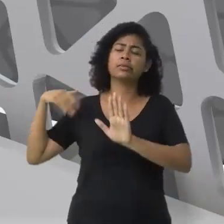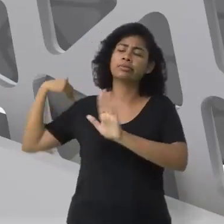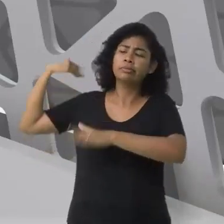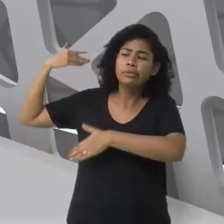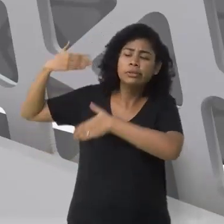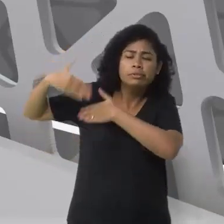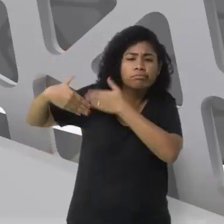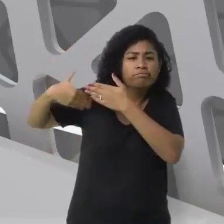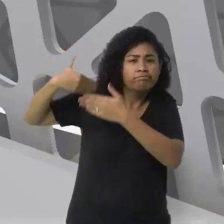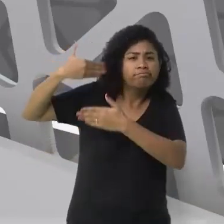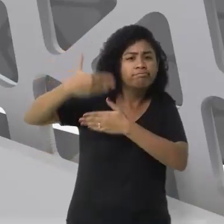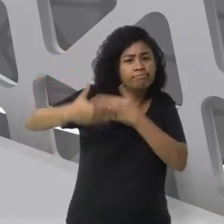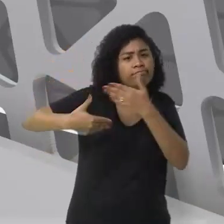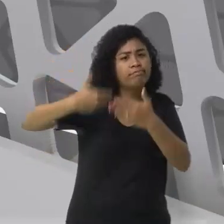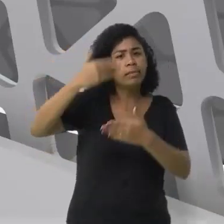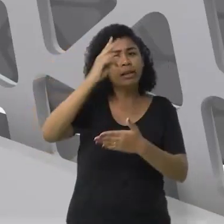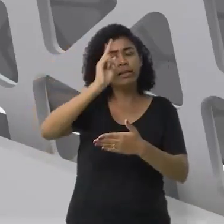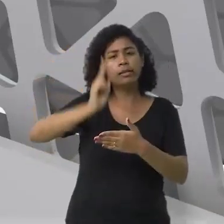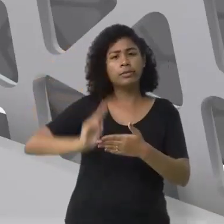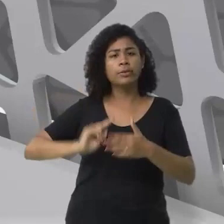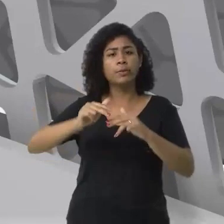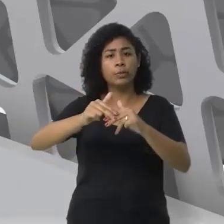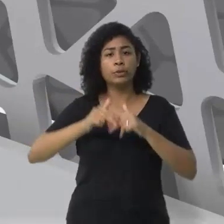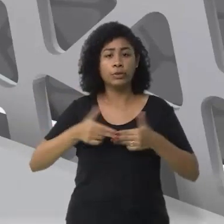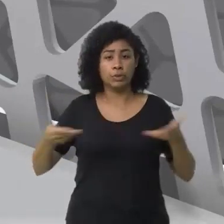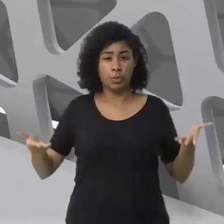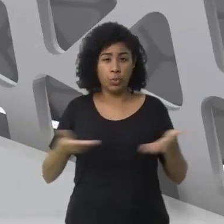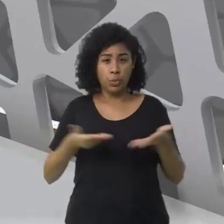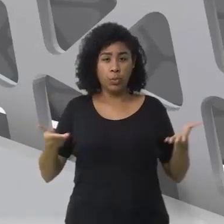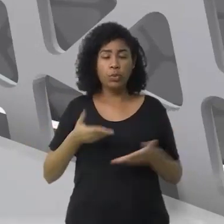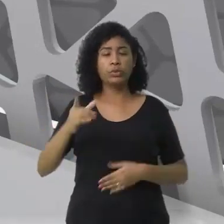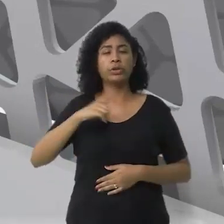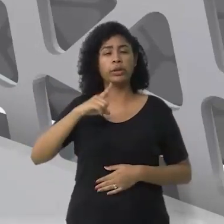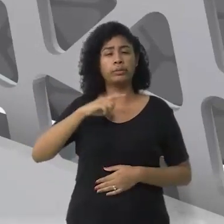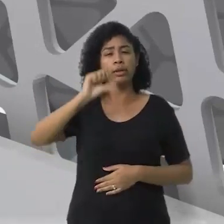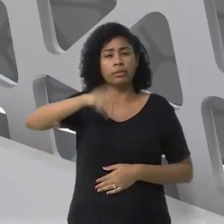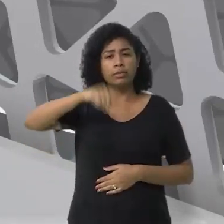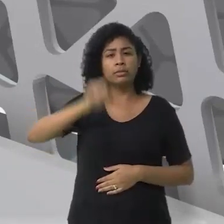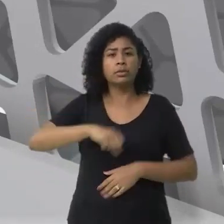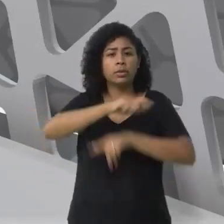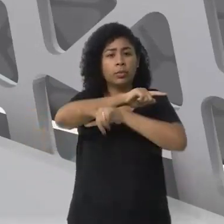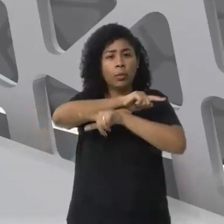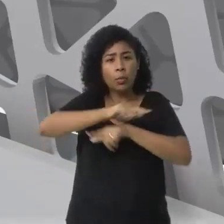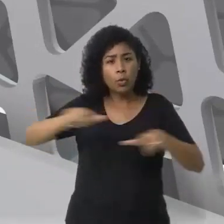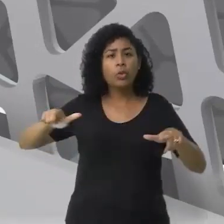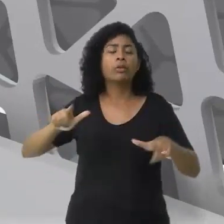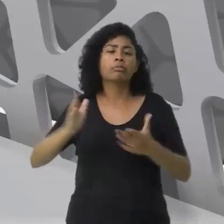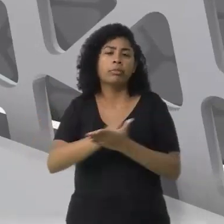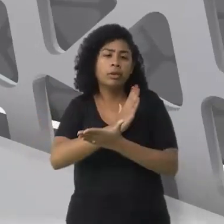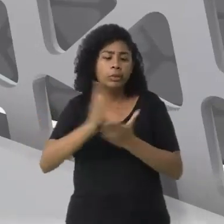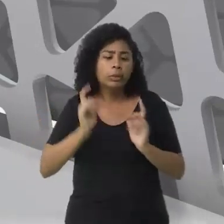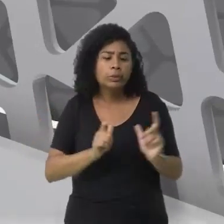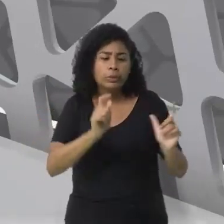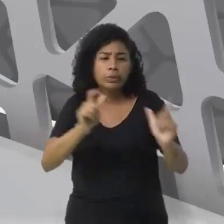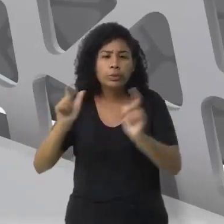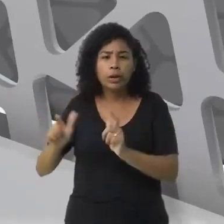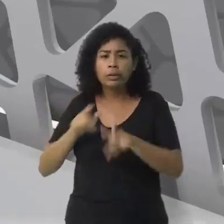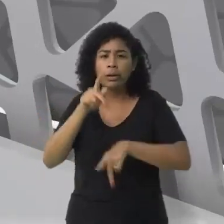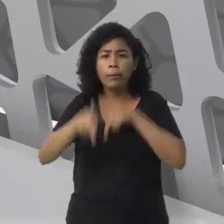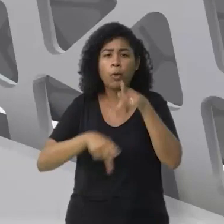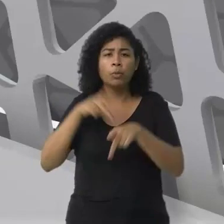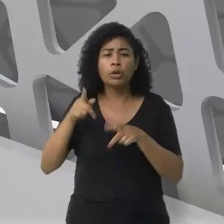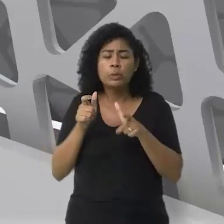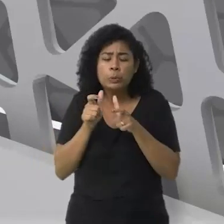histórico e, atualmente, ainda existe esse vazio demográfico, né? Que vai estar relacionado aí